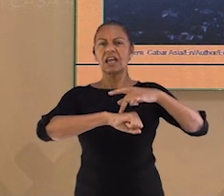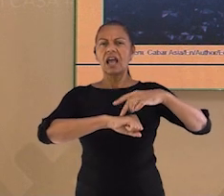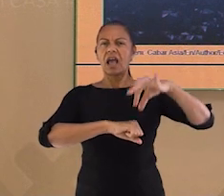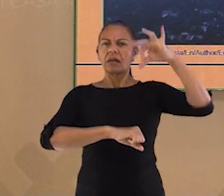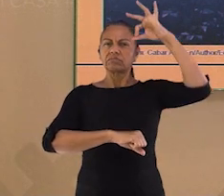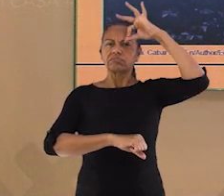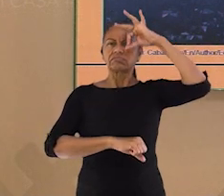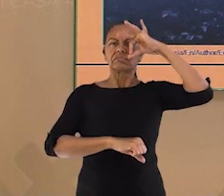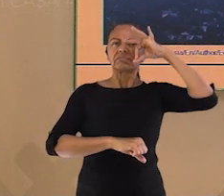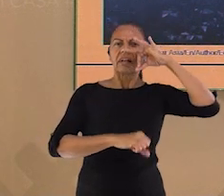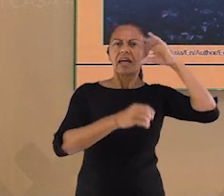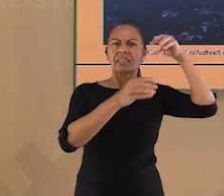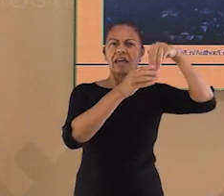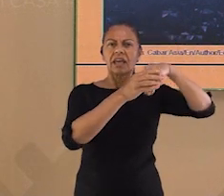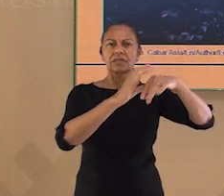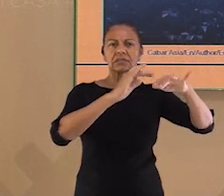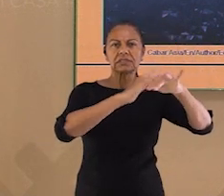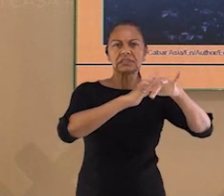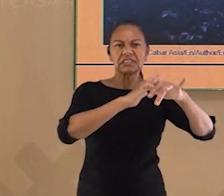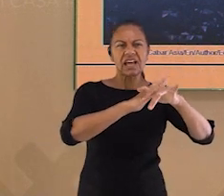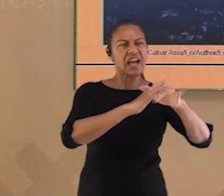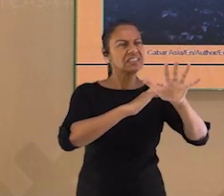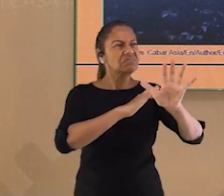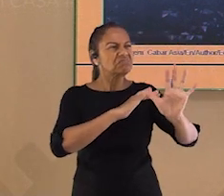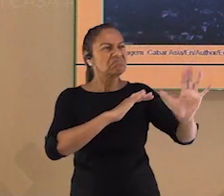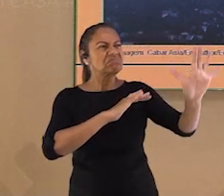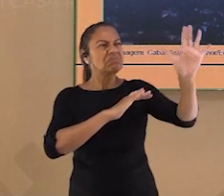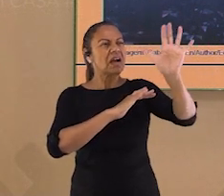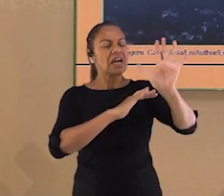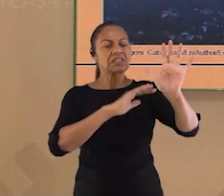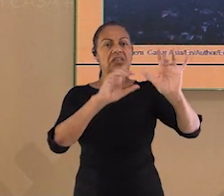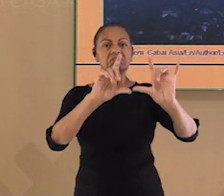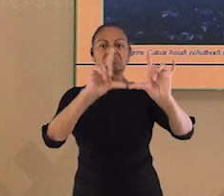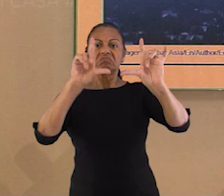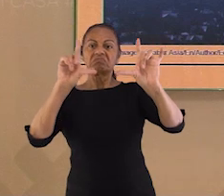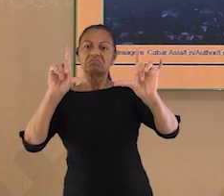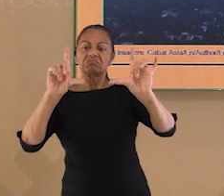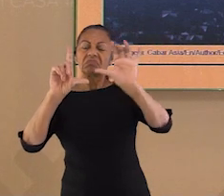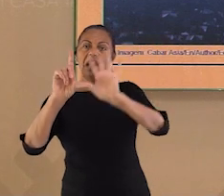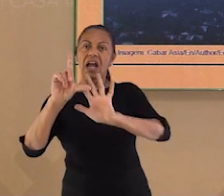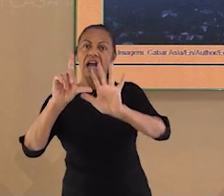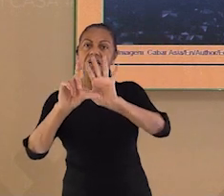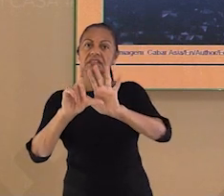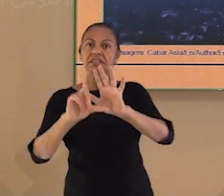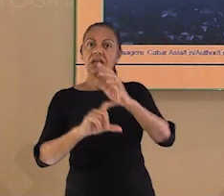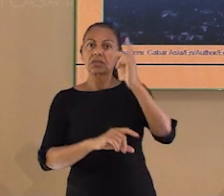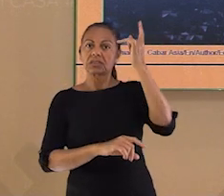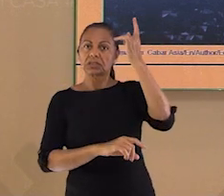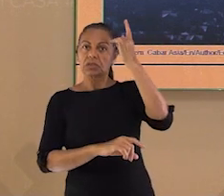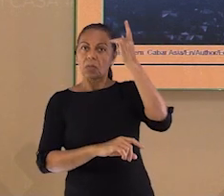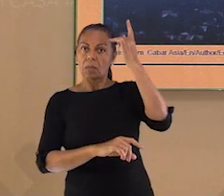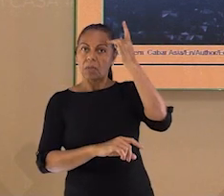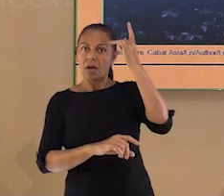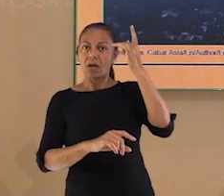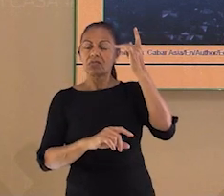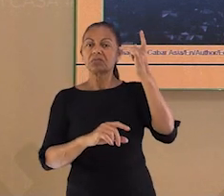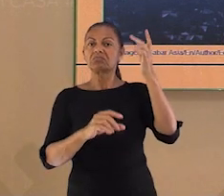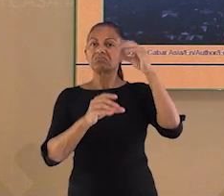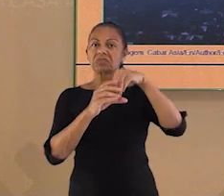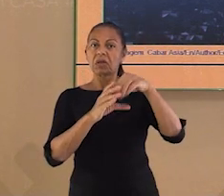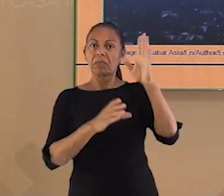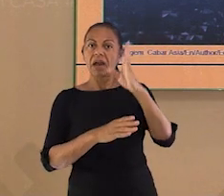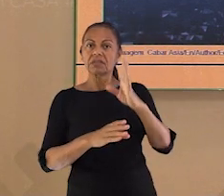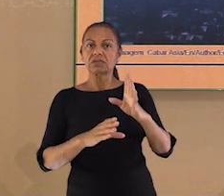que fica no Brasil. Mas o que será que essas imagens têm em comum? Bom, o que elas têm em comum são